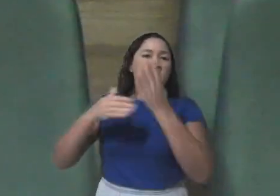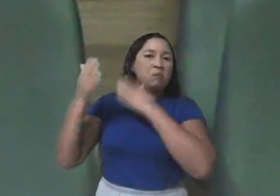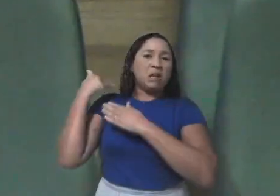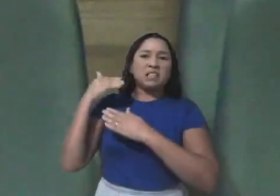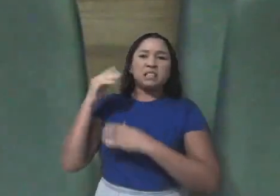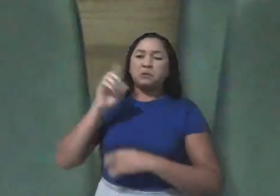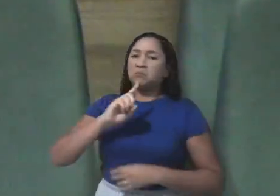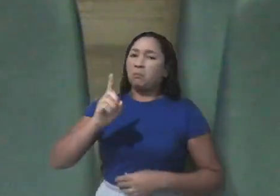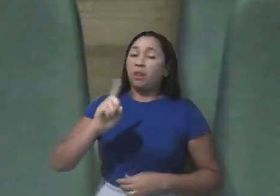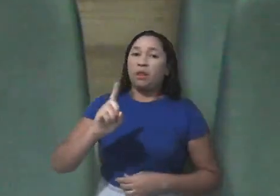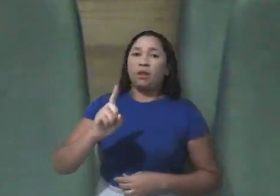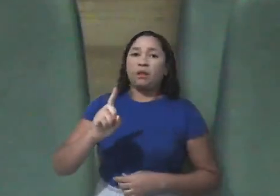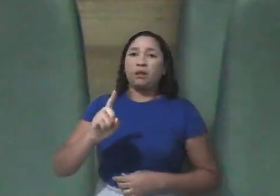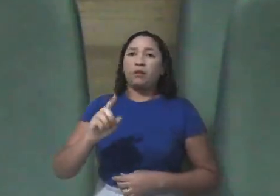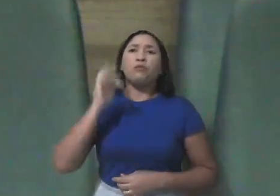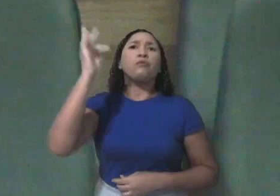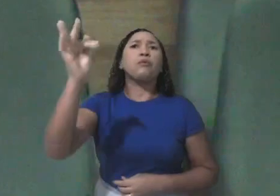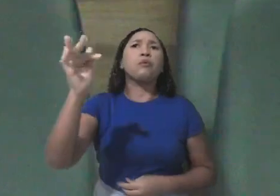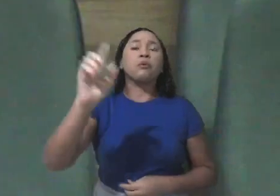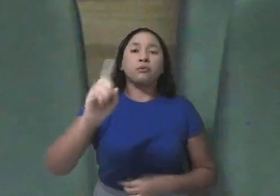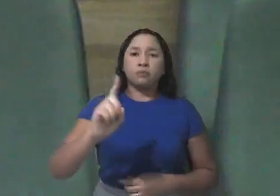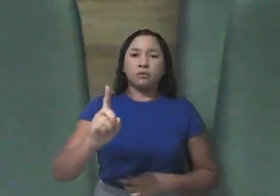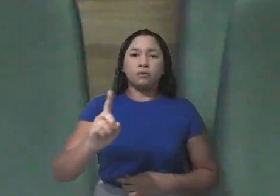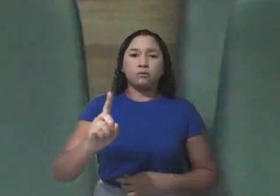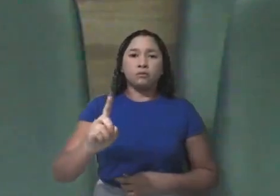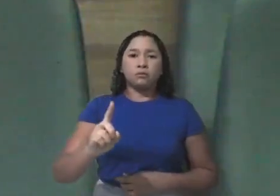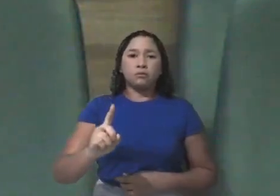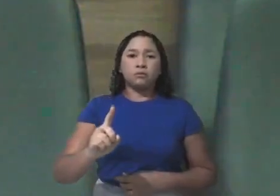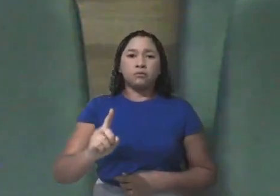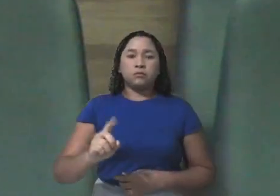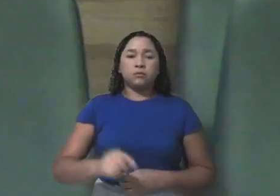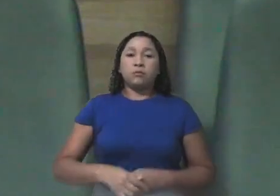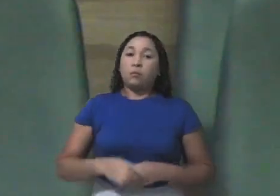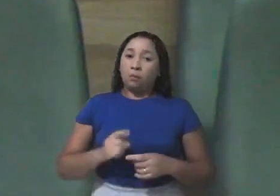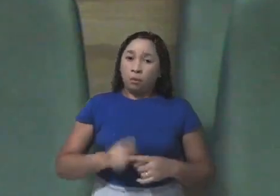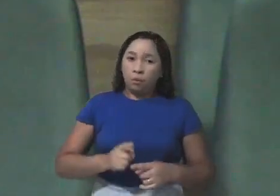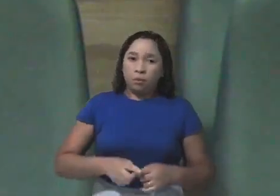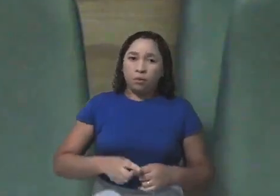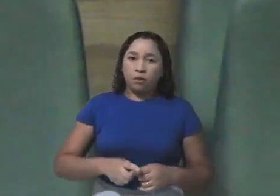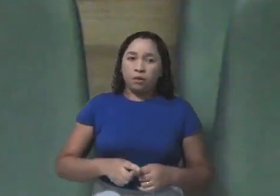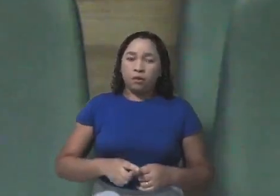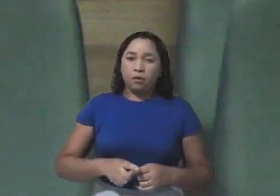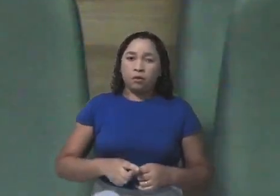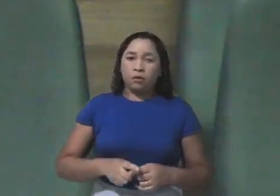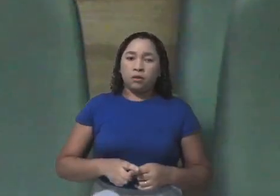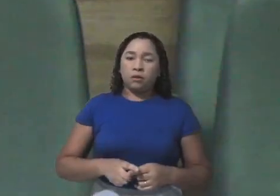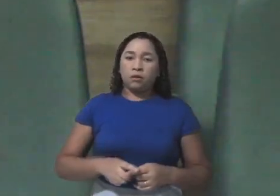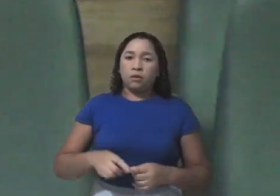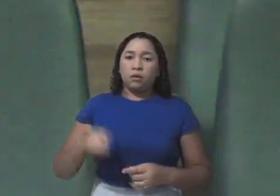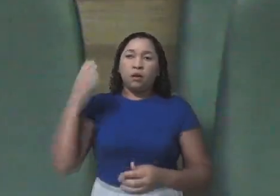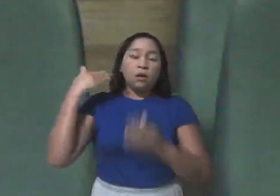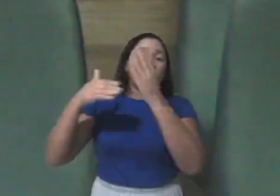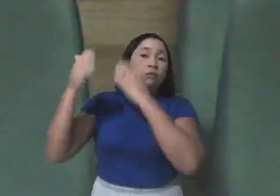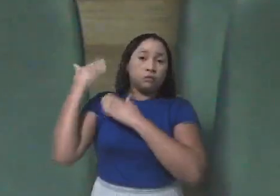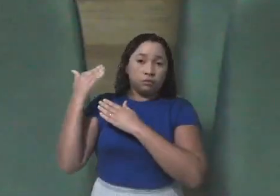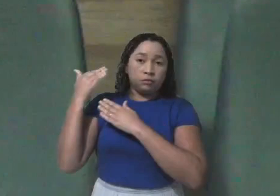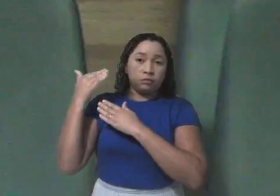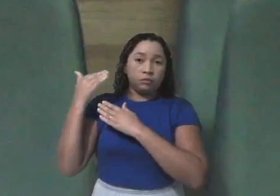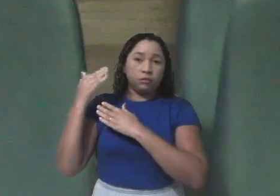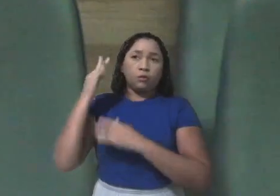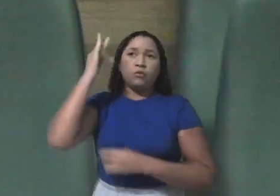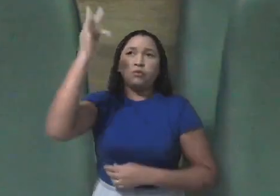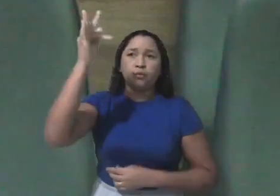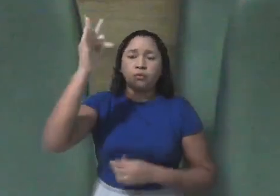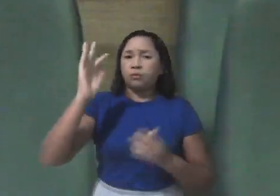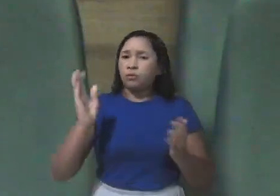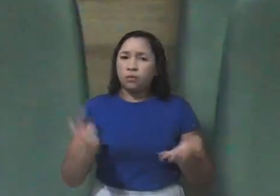nem serão. Elas eram, são e serão importantes, porque nós somos